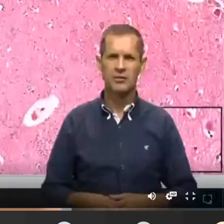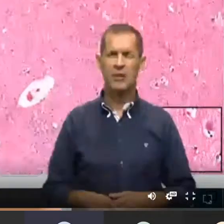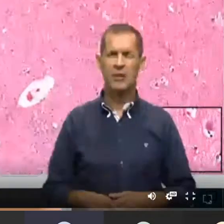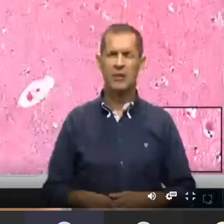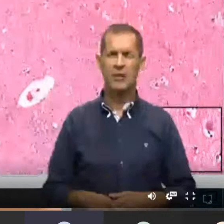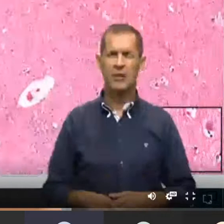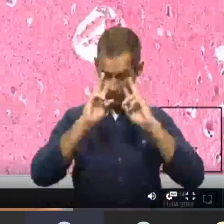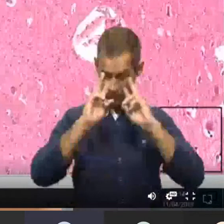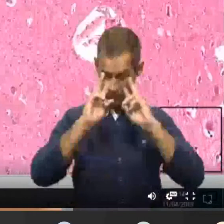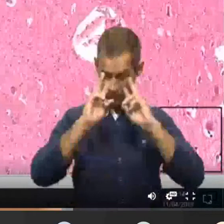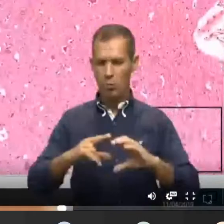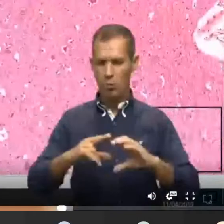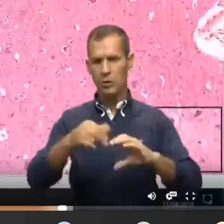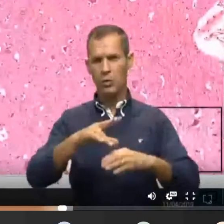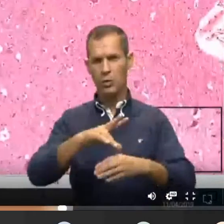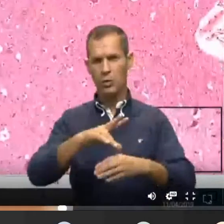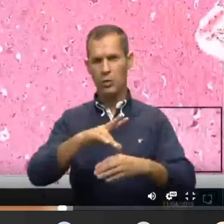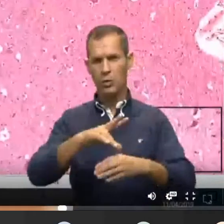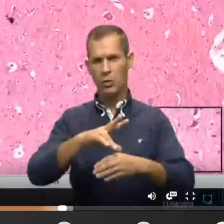Professora, você tá muda.